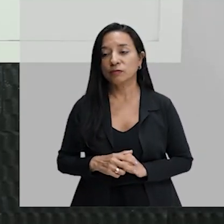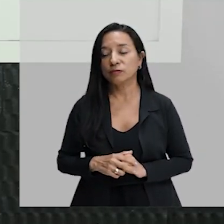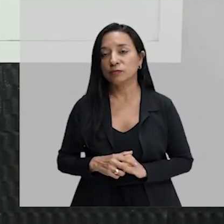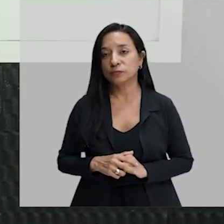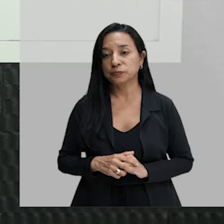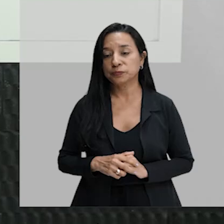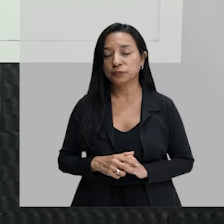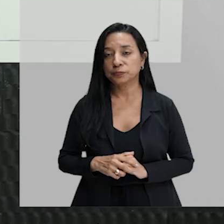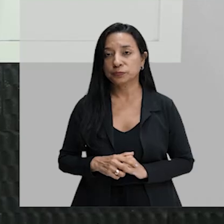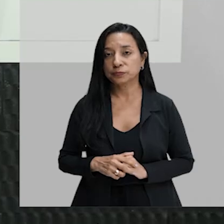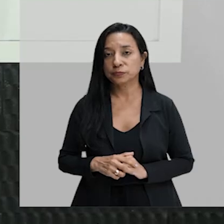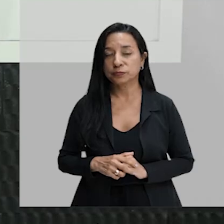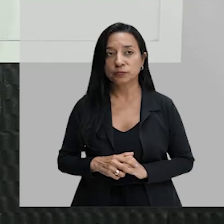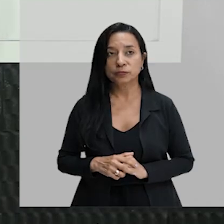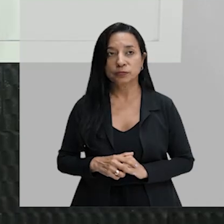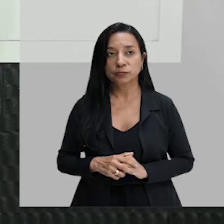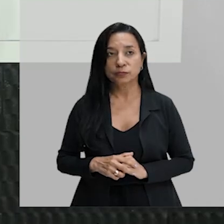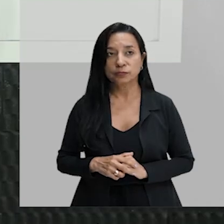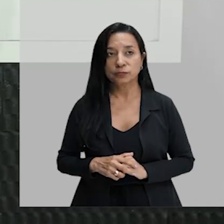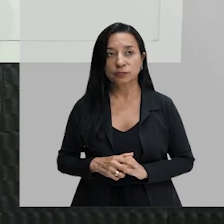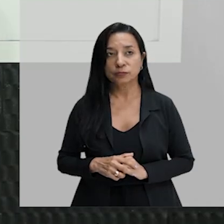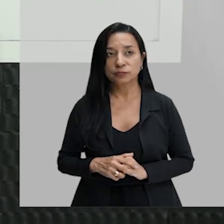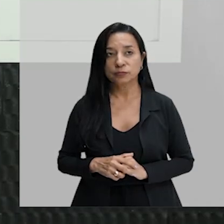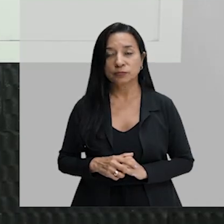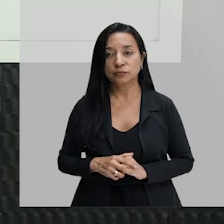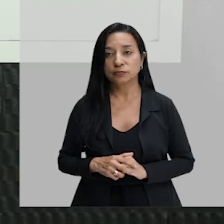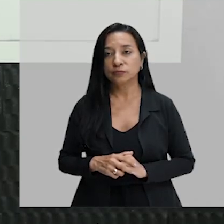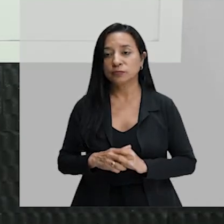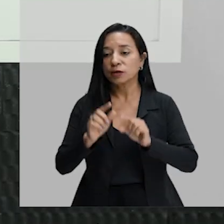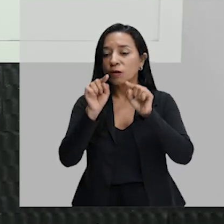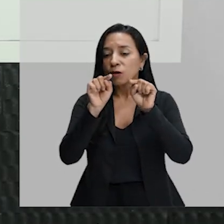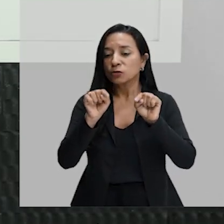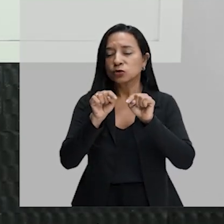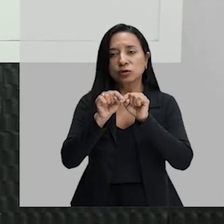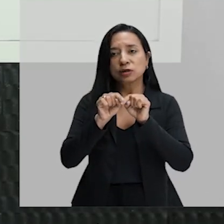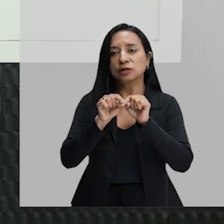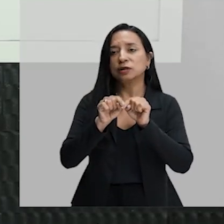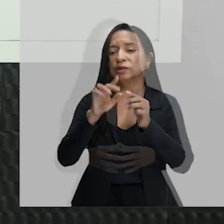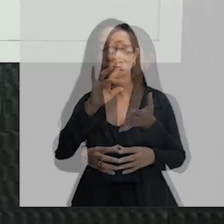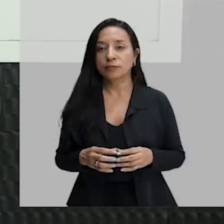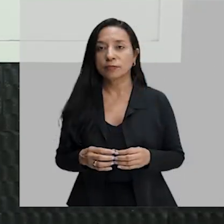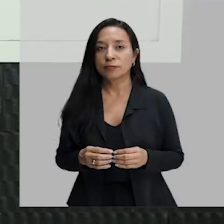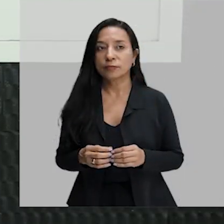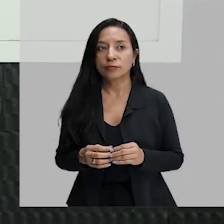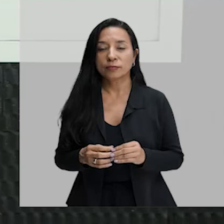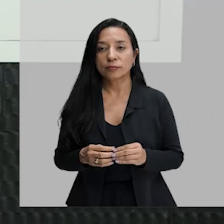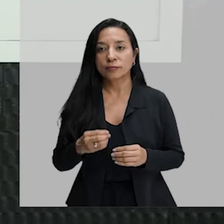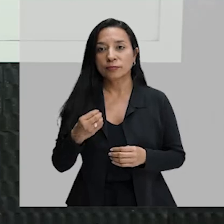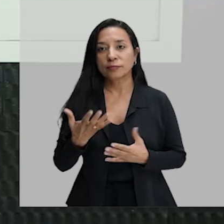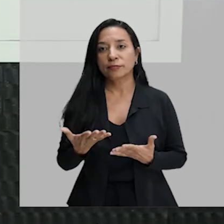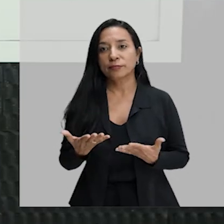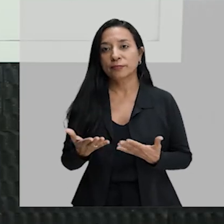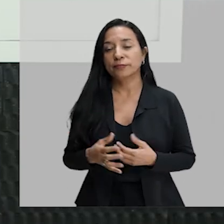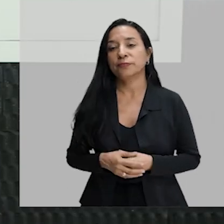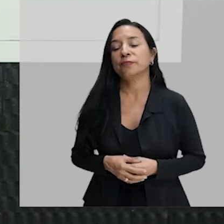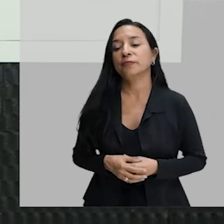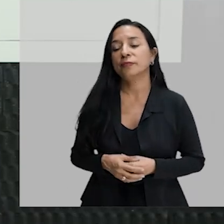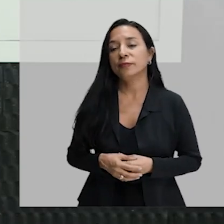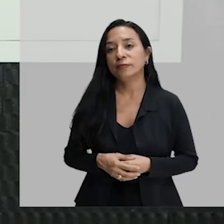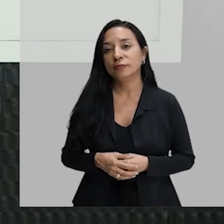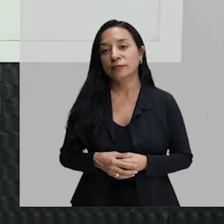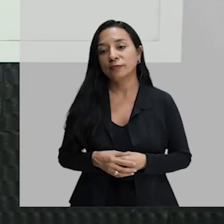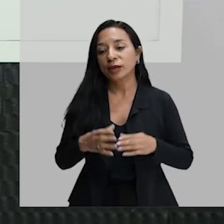ser a dilatação do recipiente mais a dilatação aparente. Bom, então